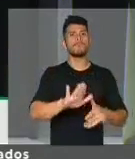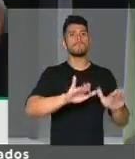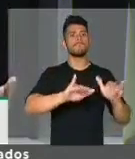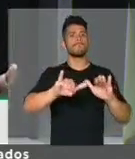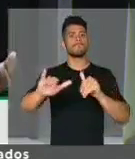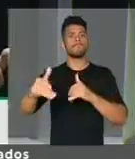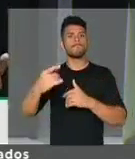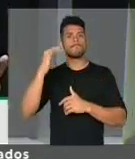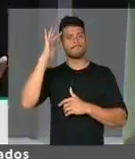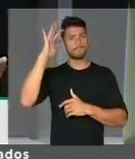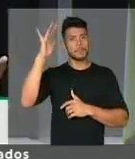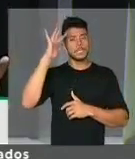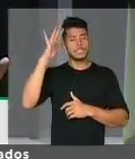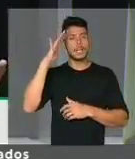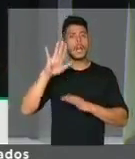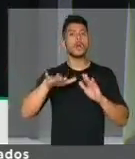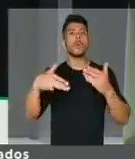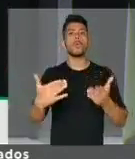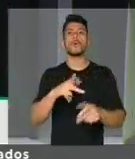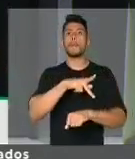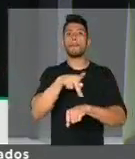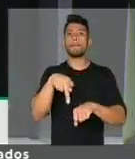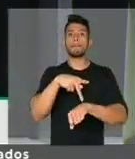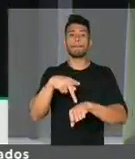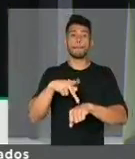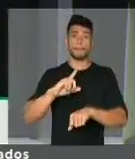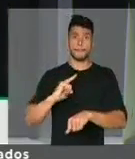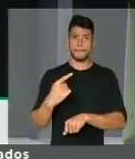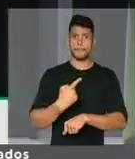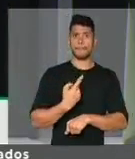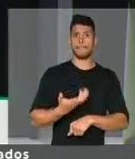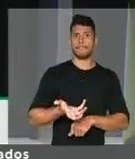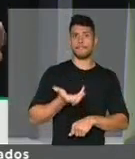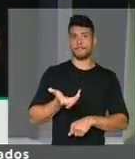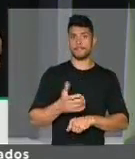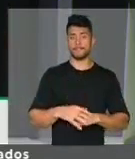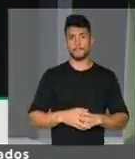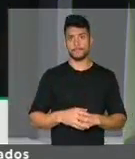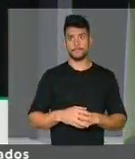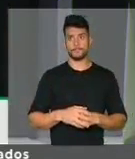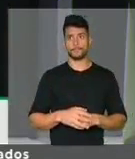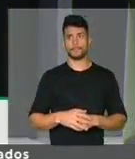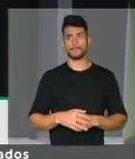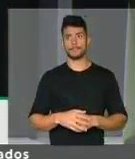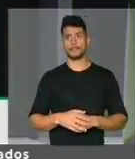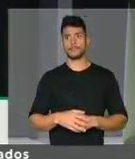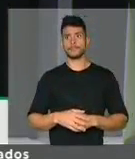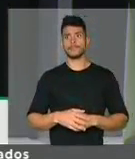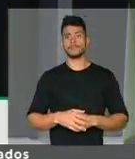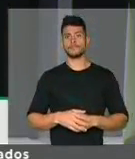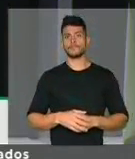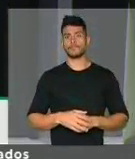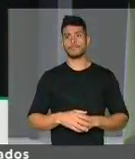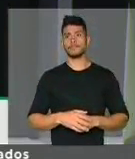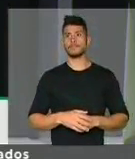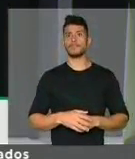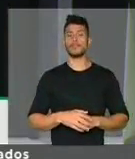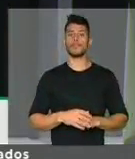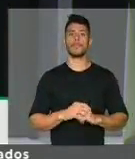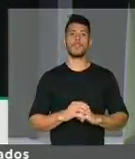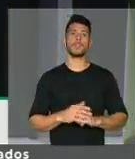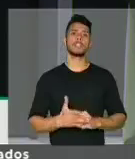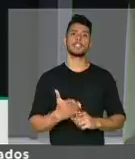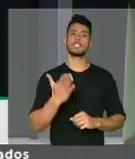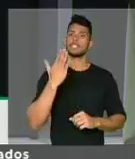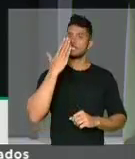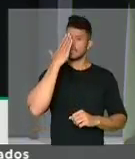responder que país nós queremos, porque como está, não dá. Nem a alegria do carnaval, onde a gente